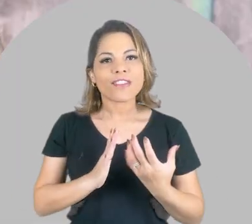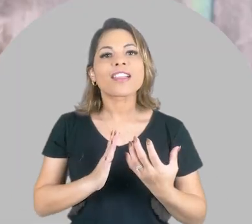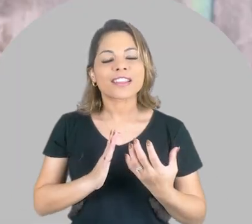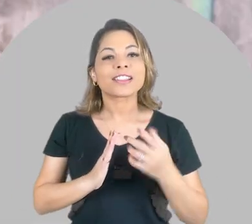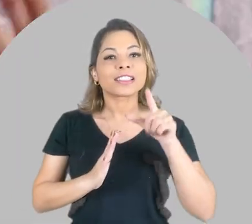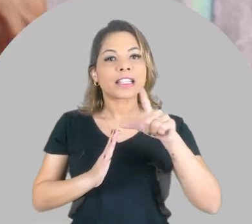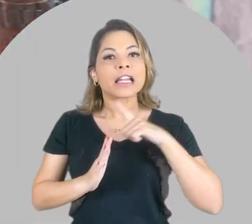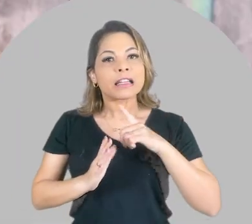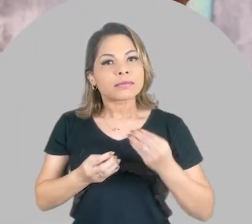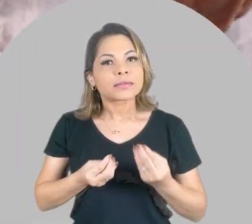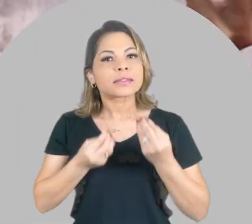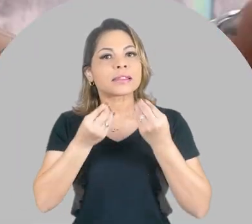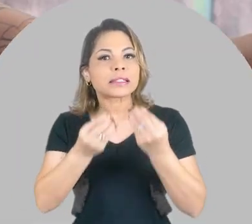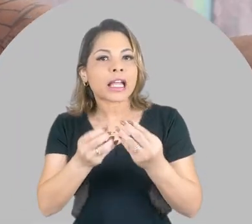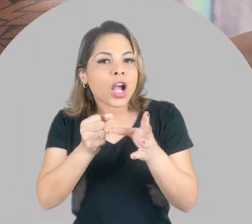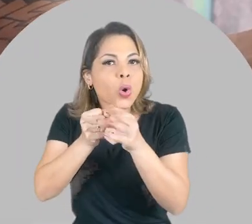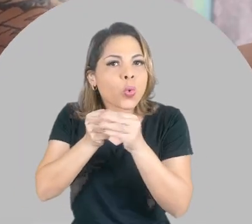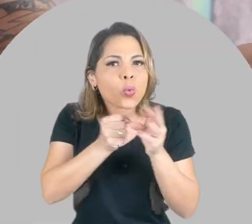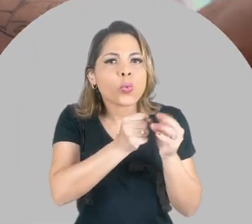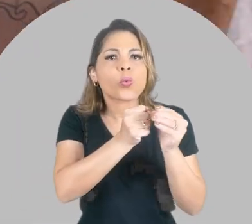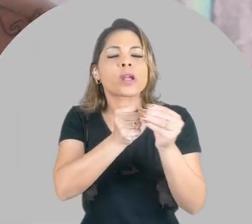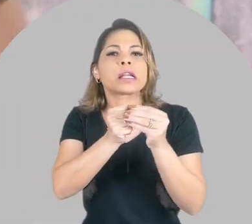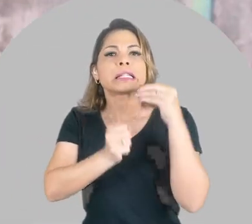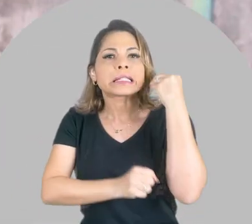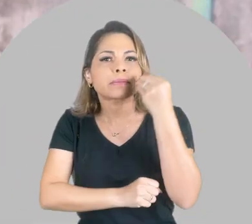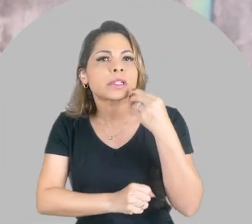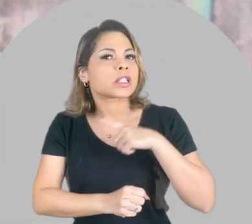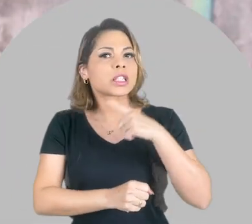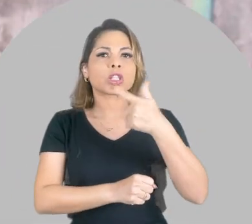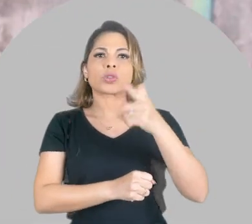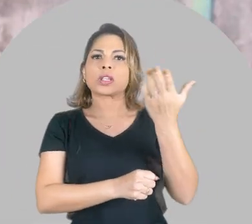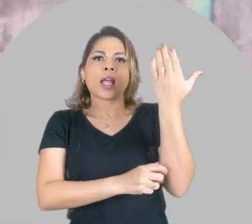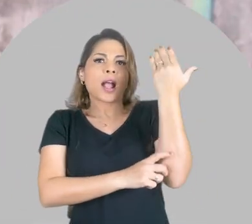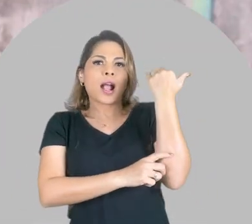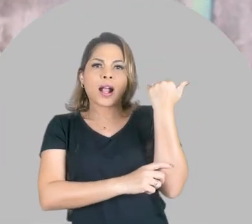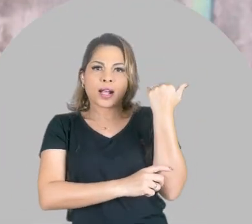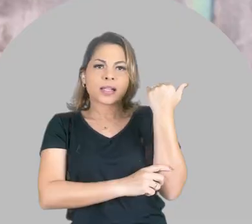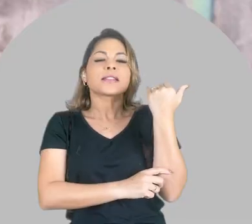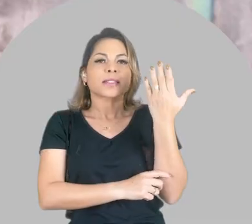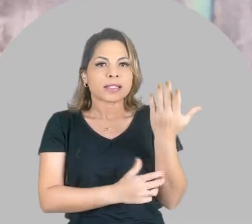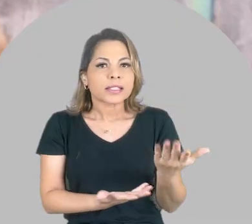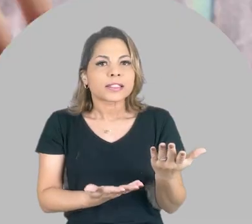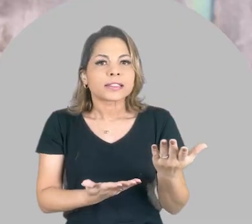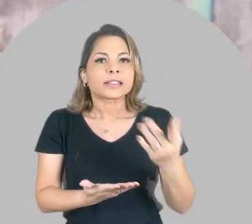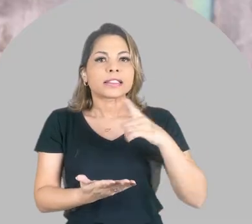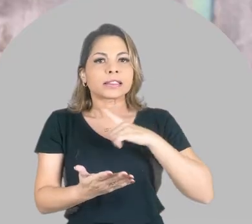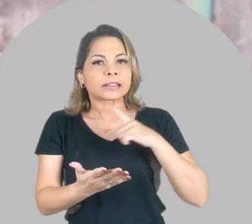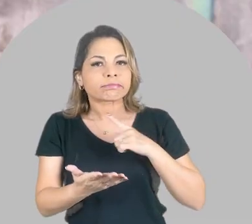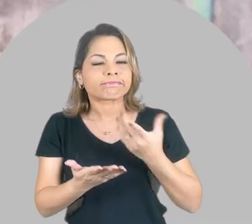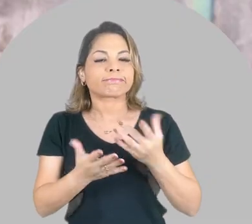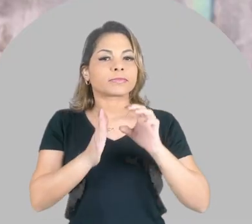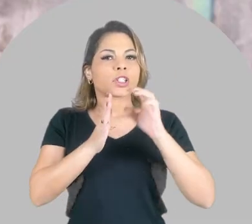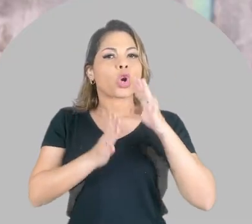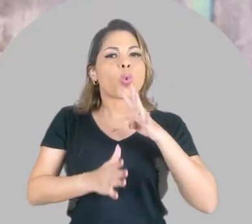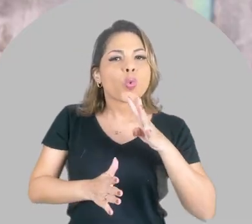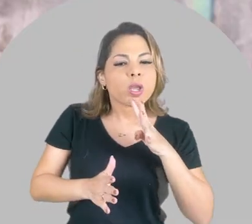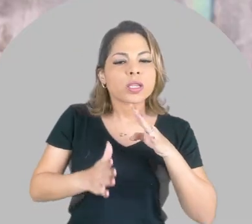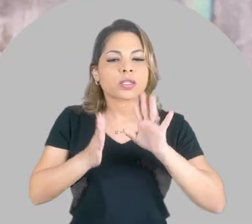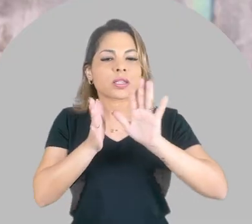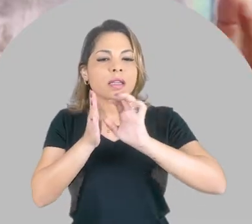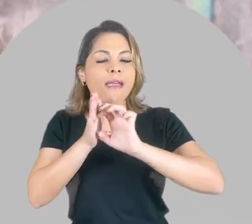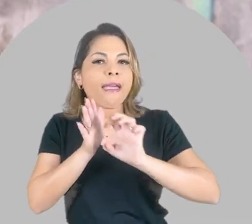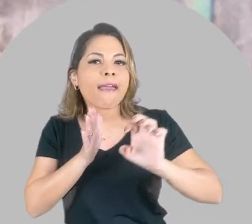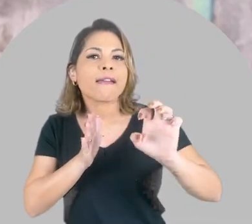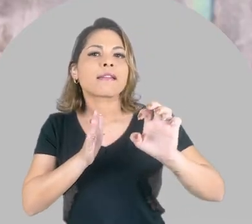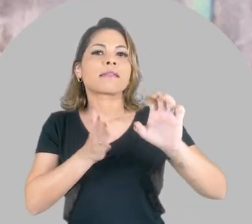né? Porque ele traz esse conhecimento que a gente não tinha, pô. A gente não tinha esse conhecimento de ter acesso aos